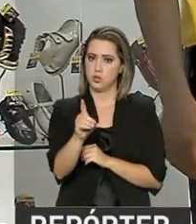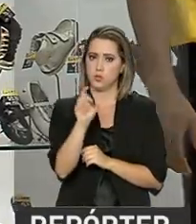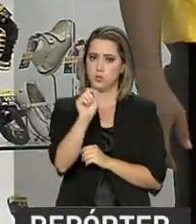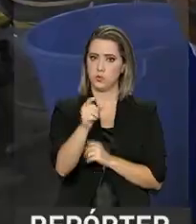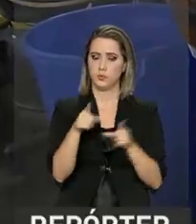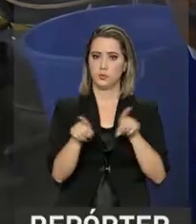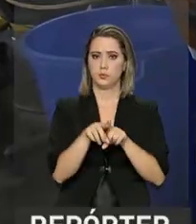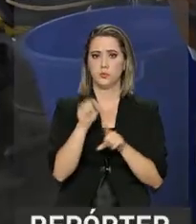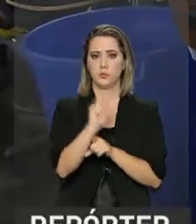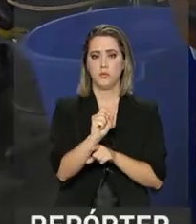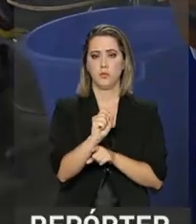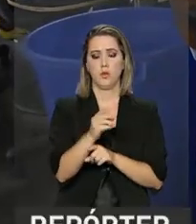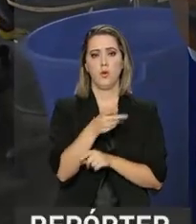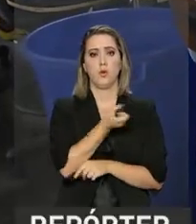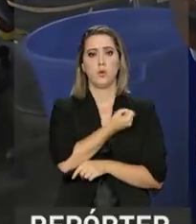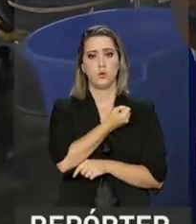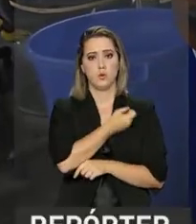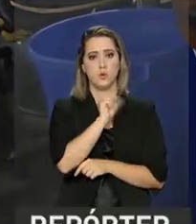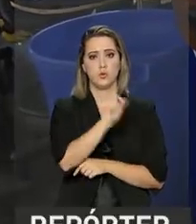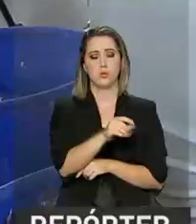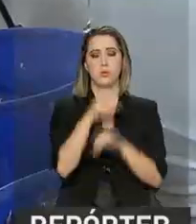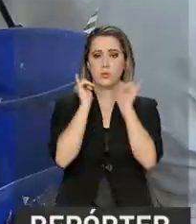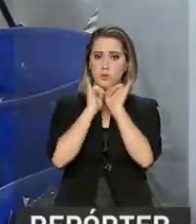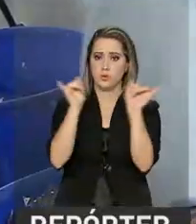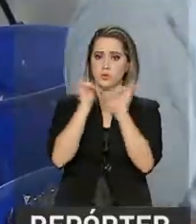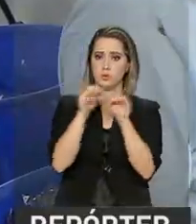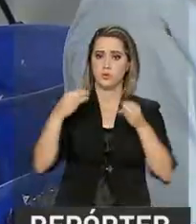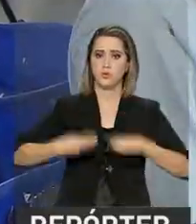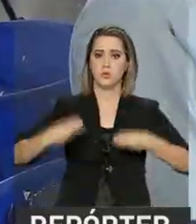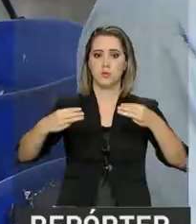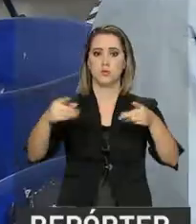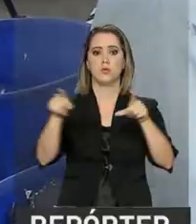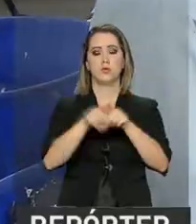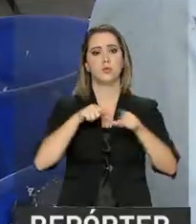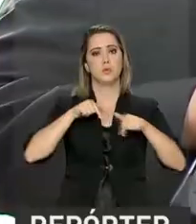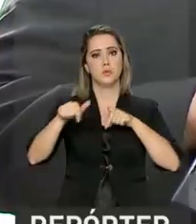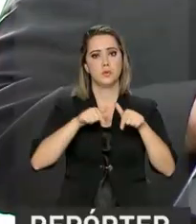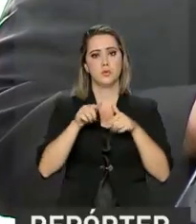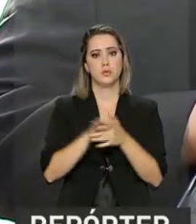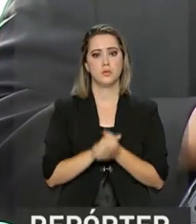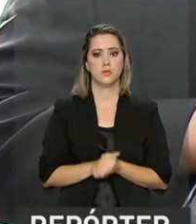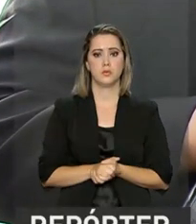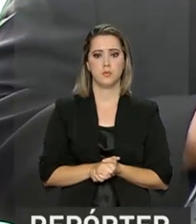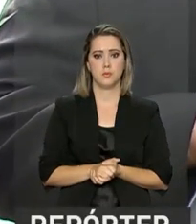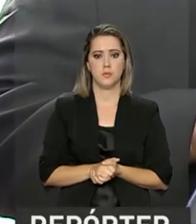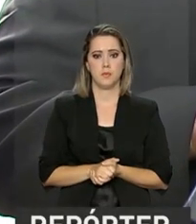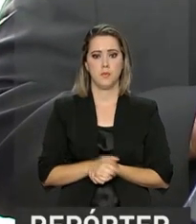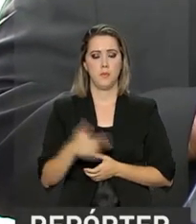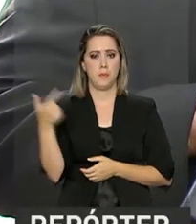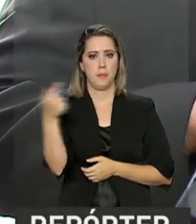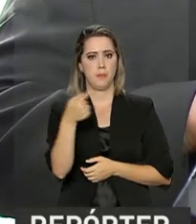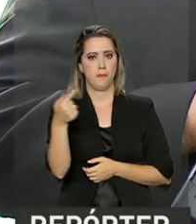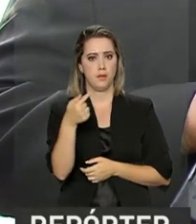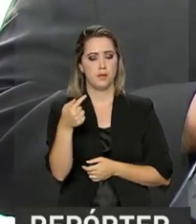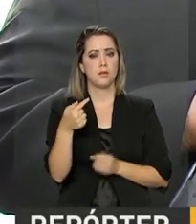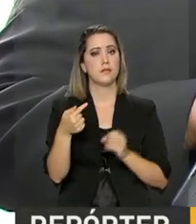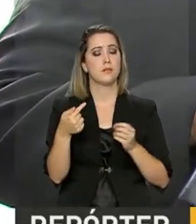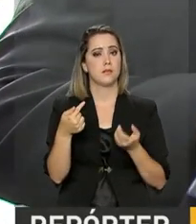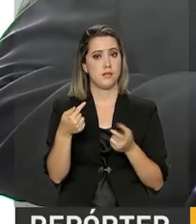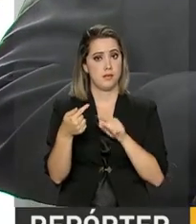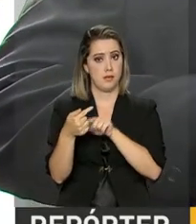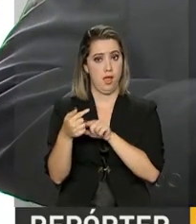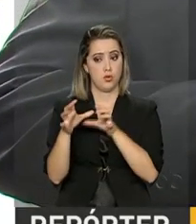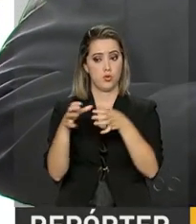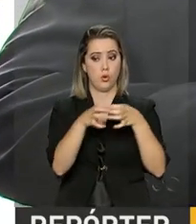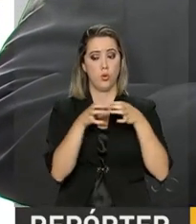o CAGED. Os números foram divulgados pelo Ministério do Trabalho. 7 dos 8 setores de